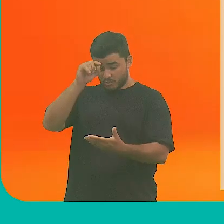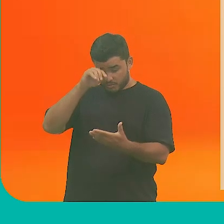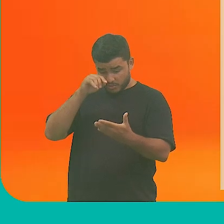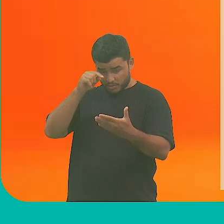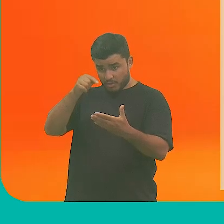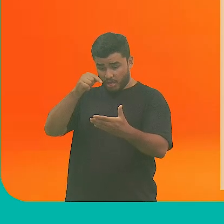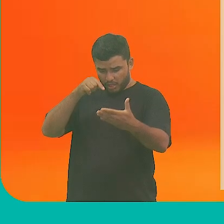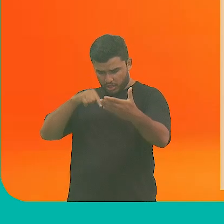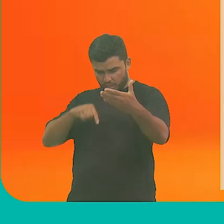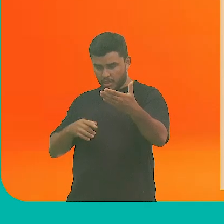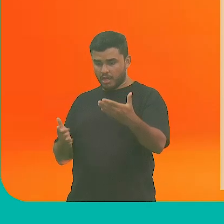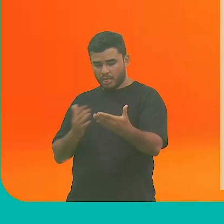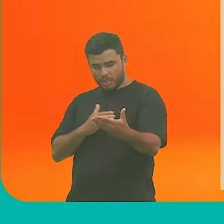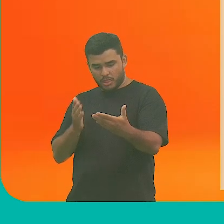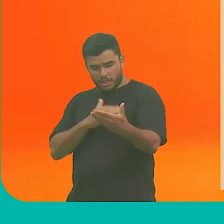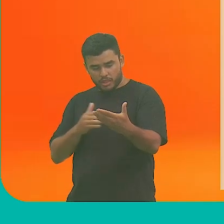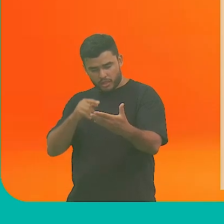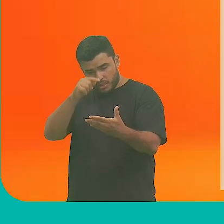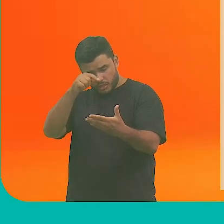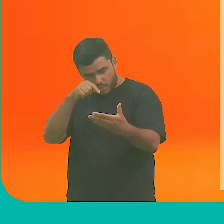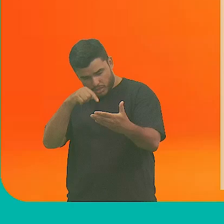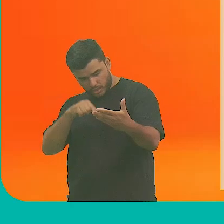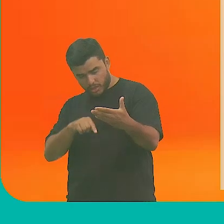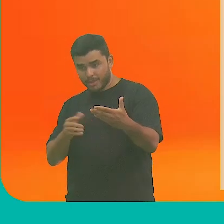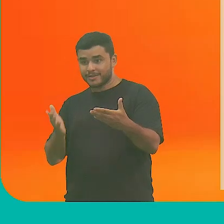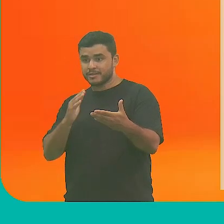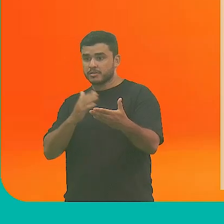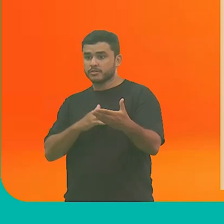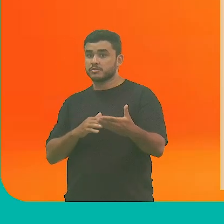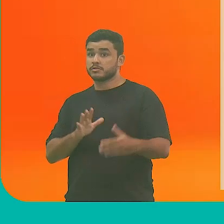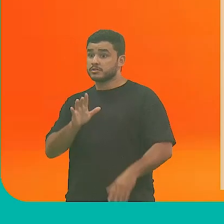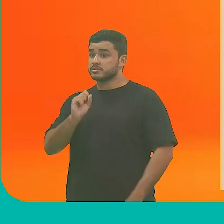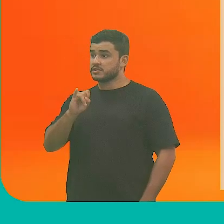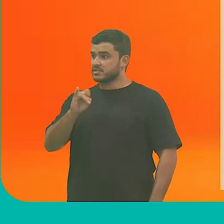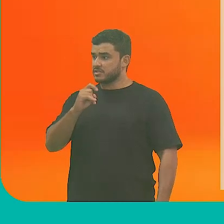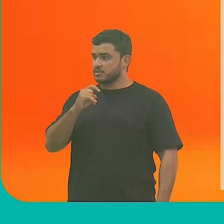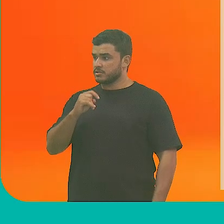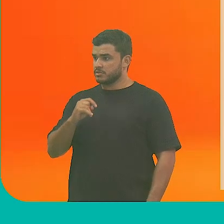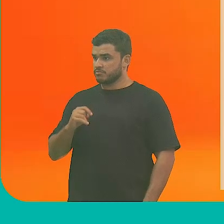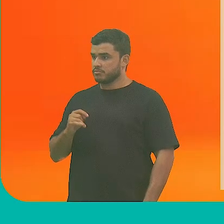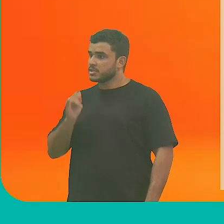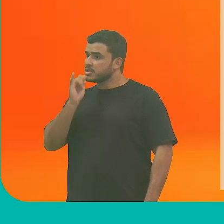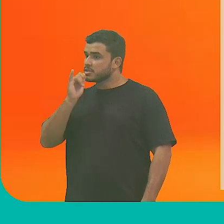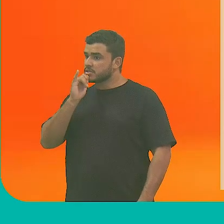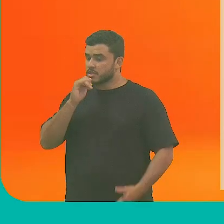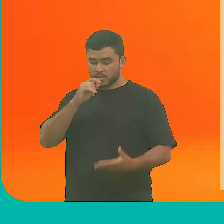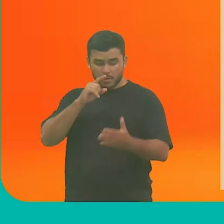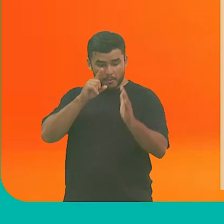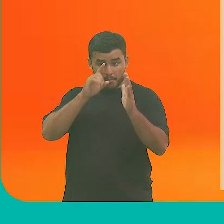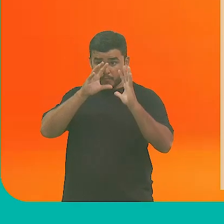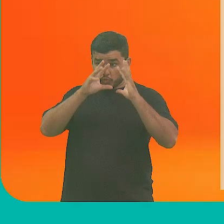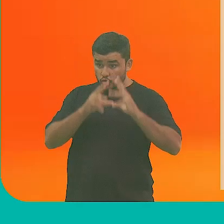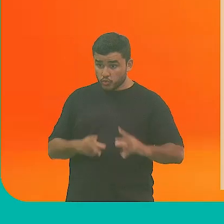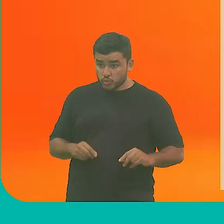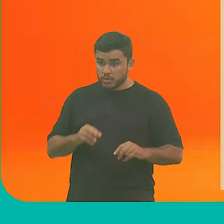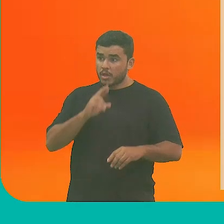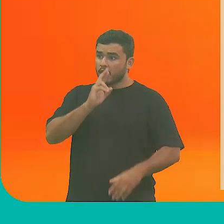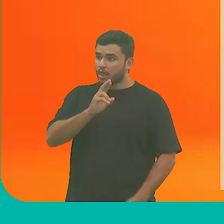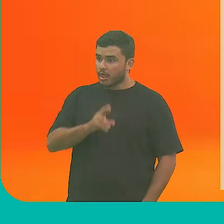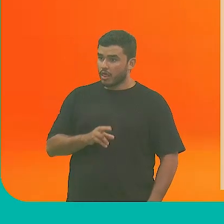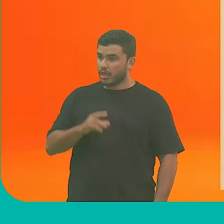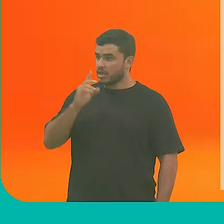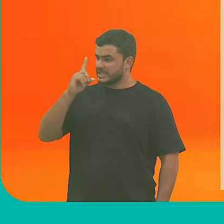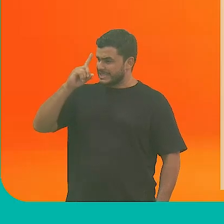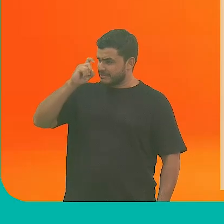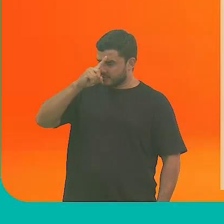logo 2 ou 3 ou 4 mais difíceis, mas entenda que você não precisa fazer a prova toda para você passar. Se